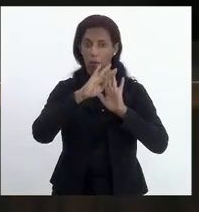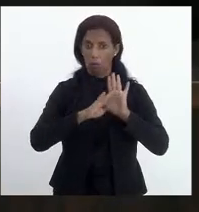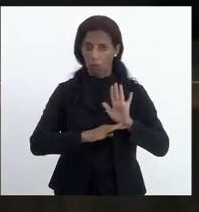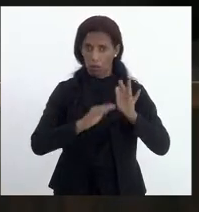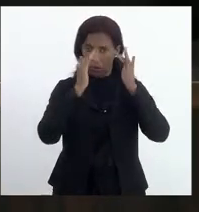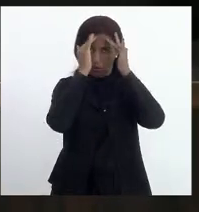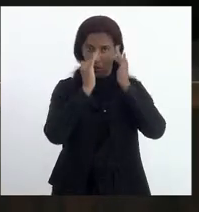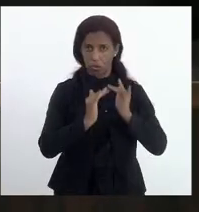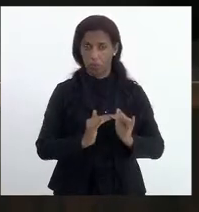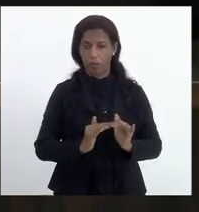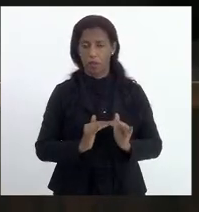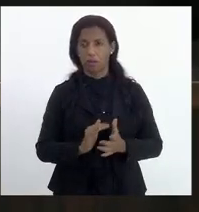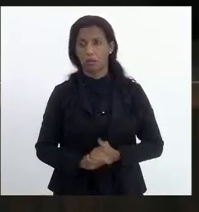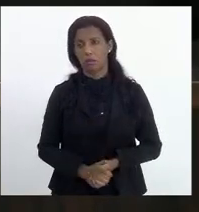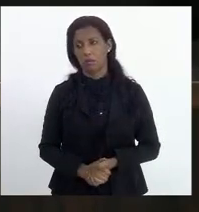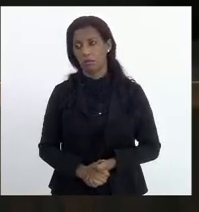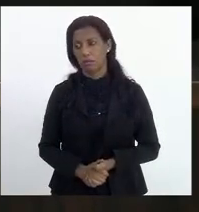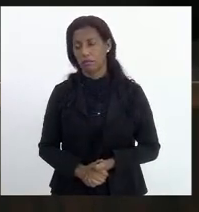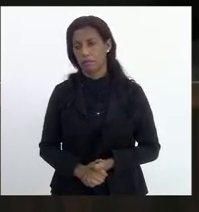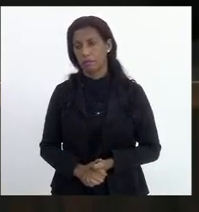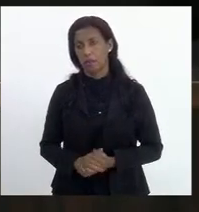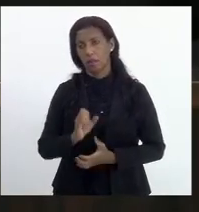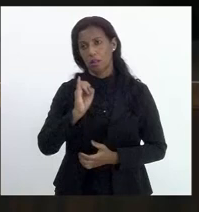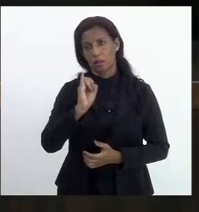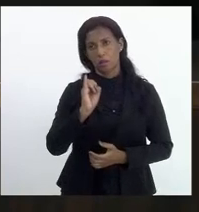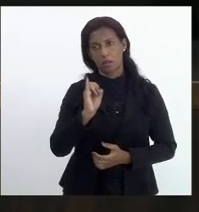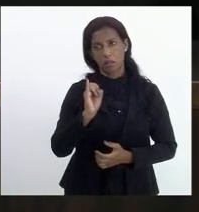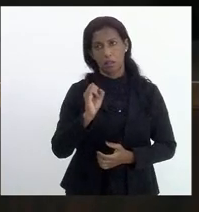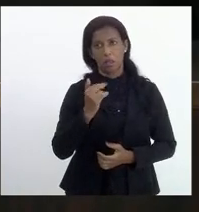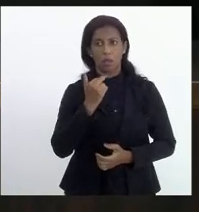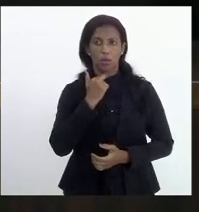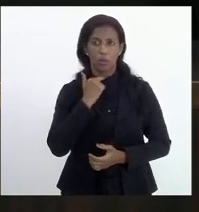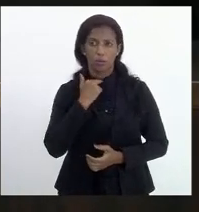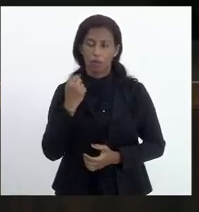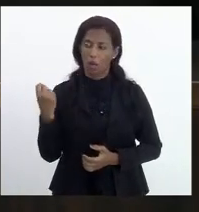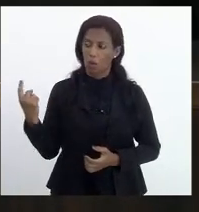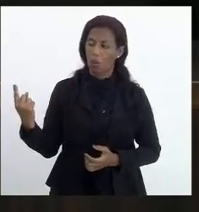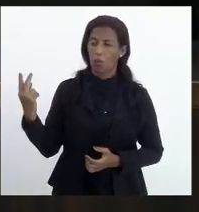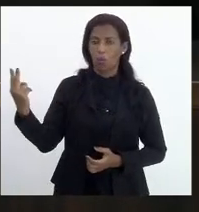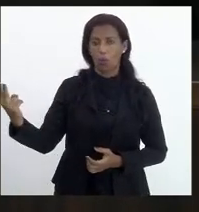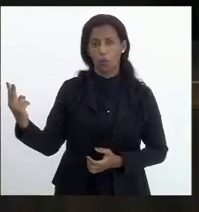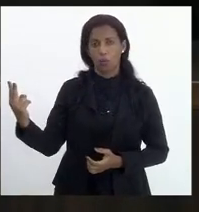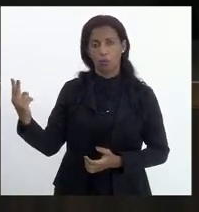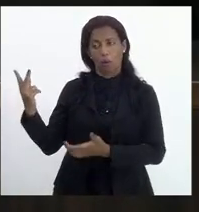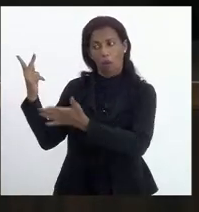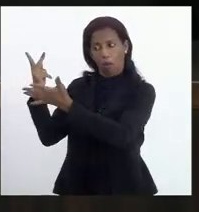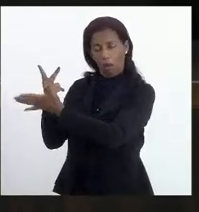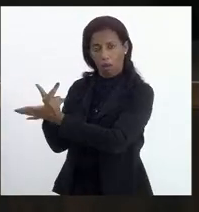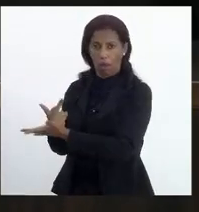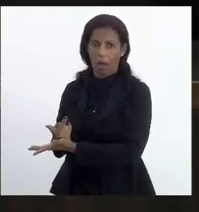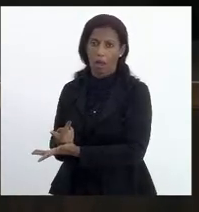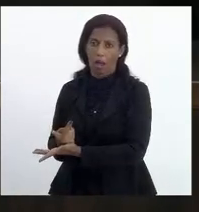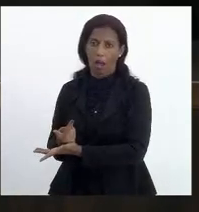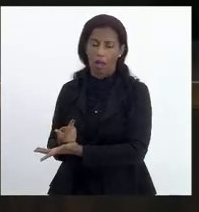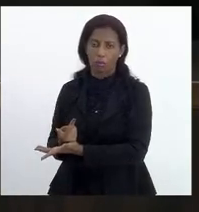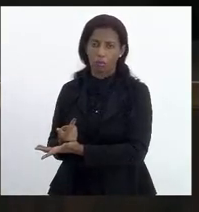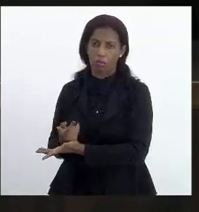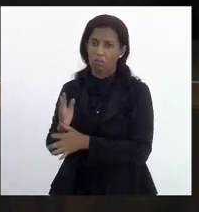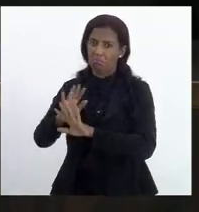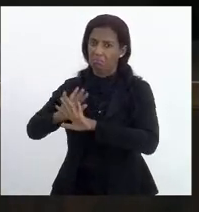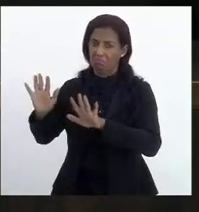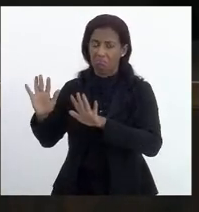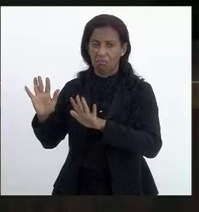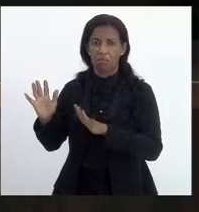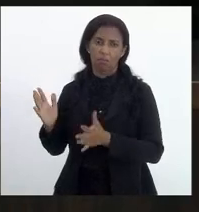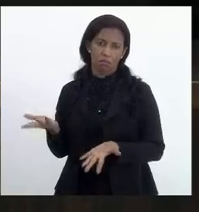porque se não se comportar um personagem ou dois, não vão voltar aqui ao plenário. Na galeria pode fazer